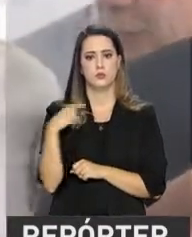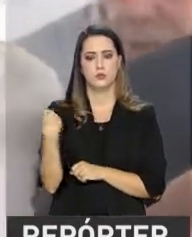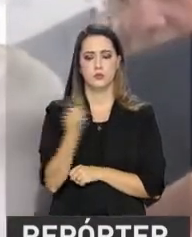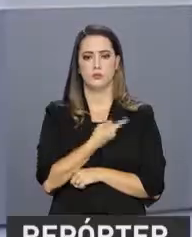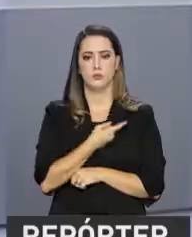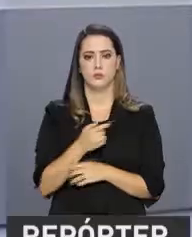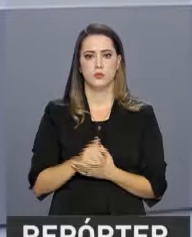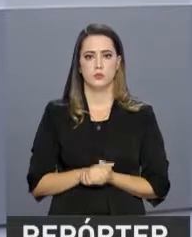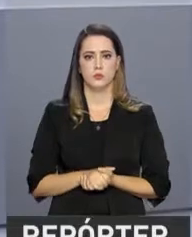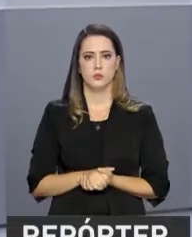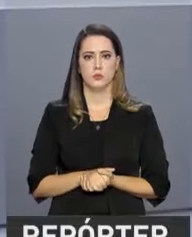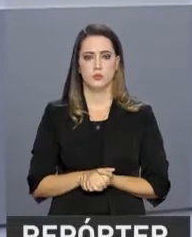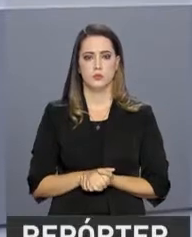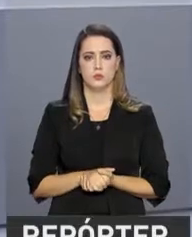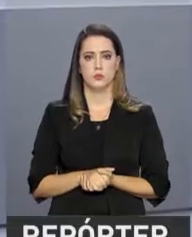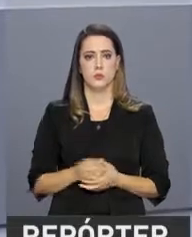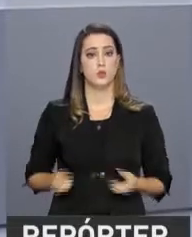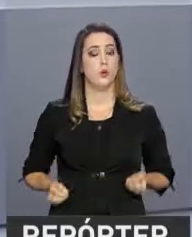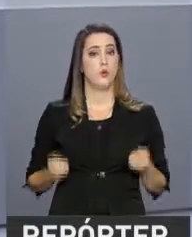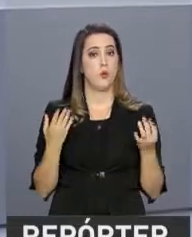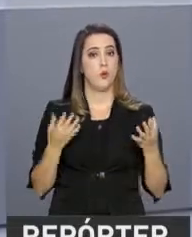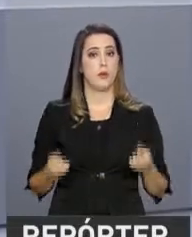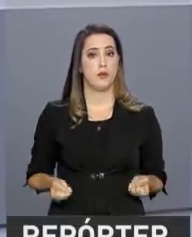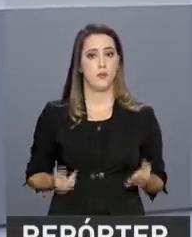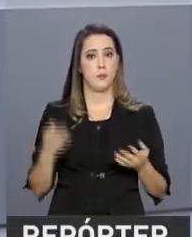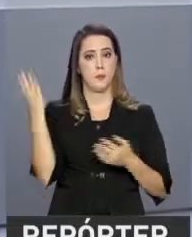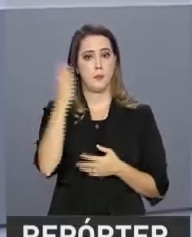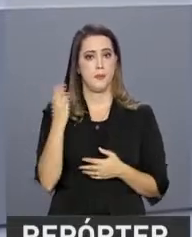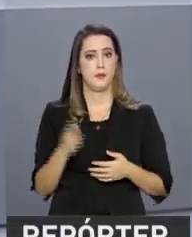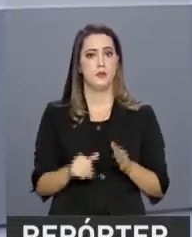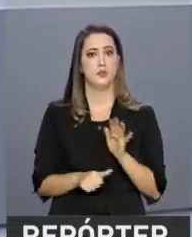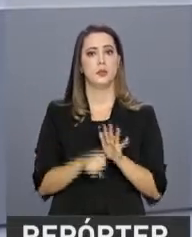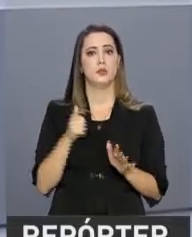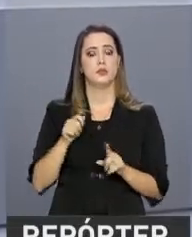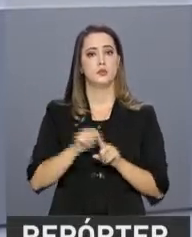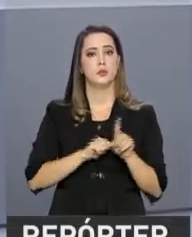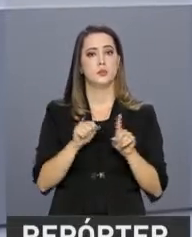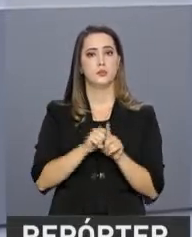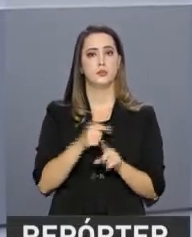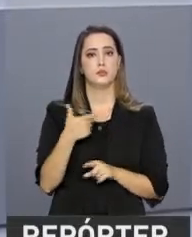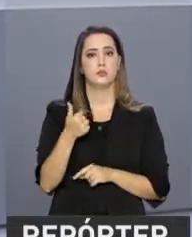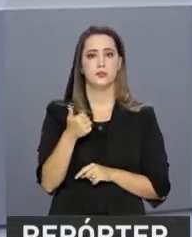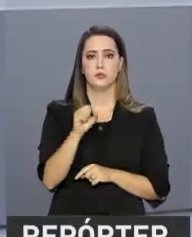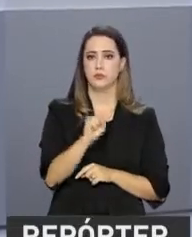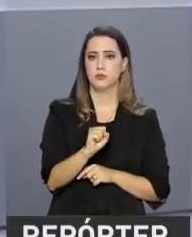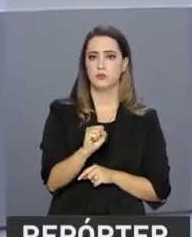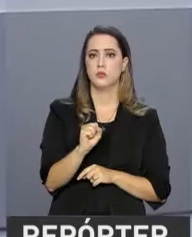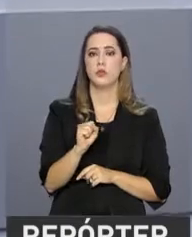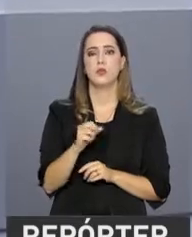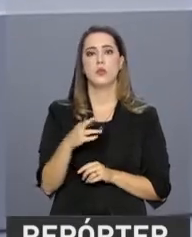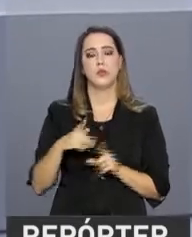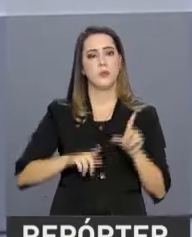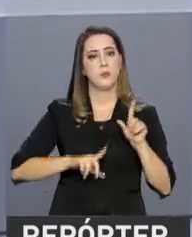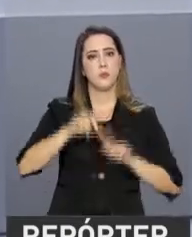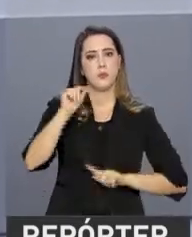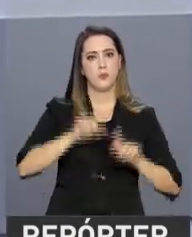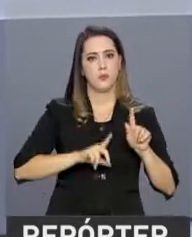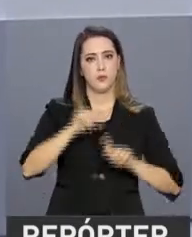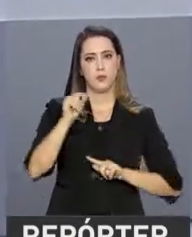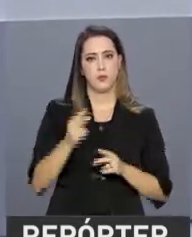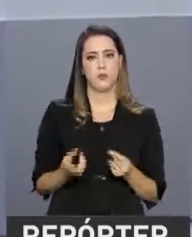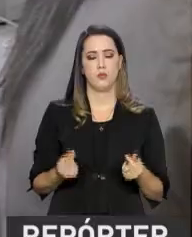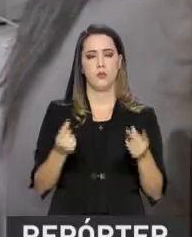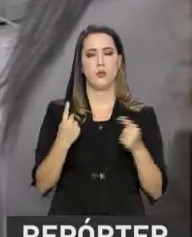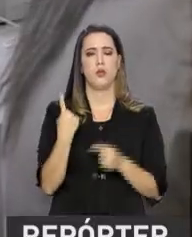nós. Os gastos de estrangeiros no Brasil nos primeiros meses de 2018 registram recorde. O